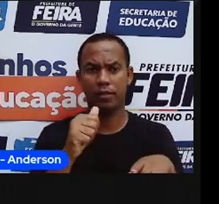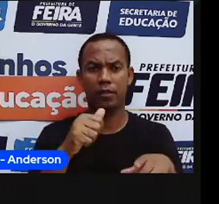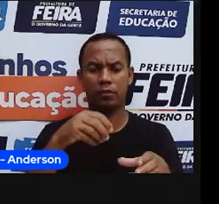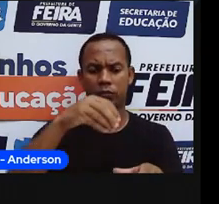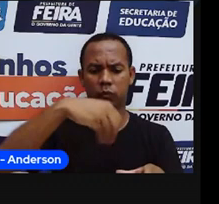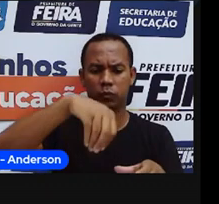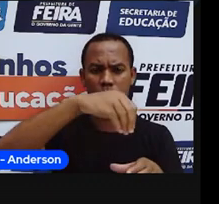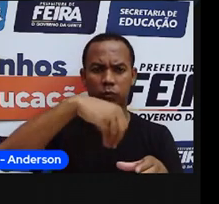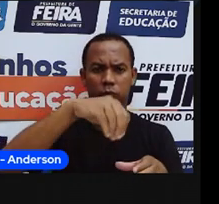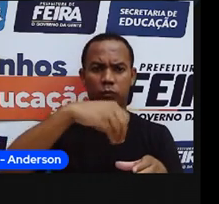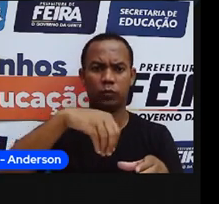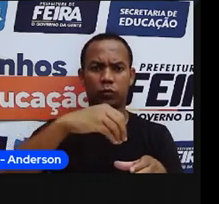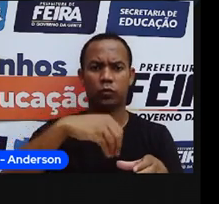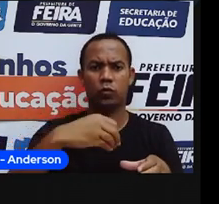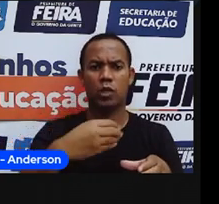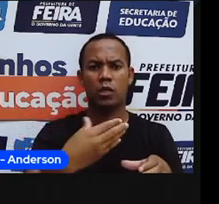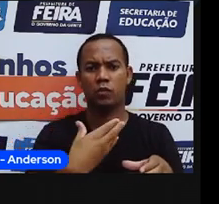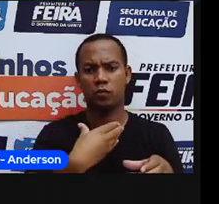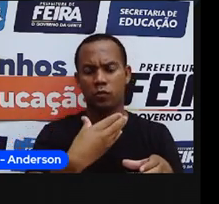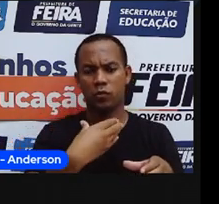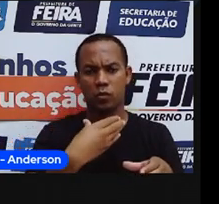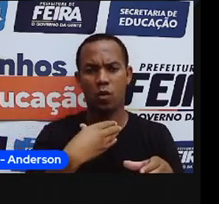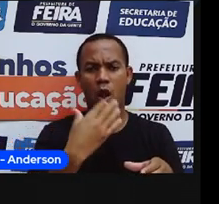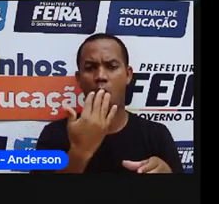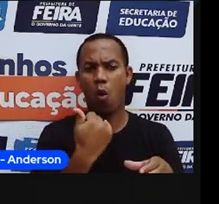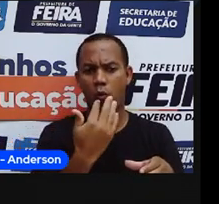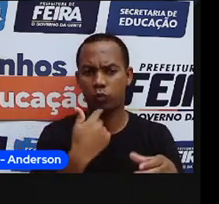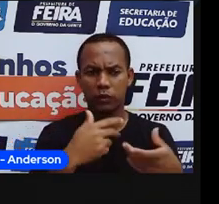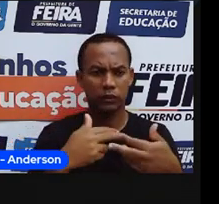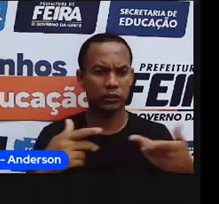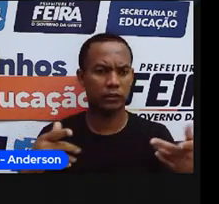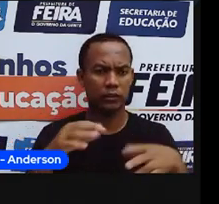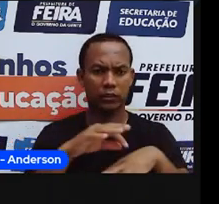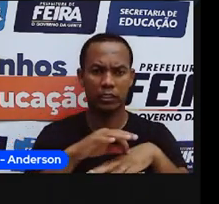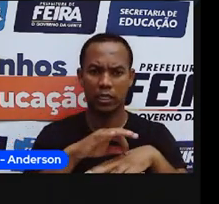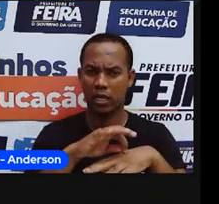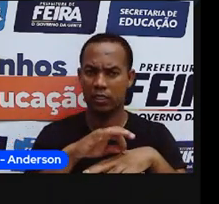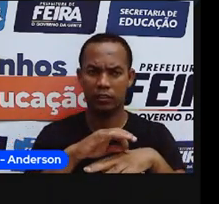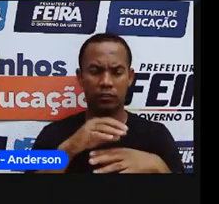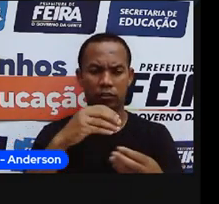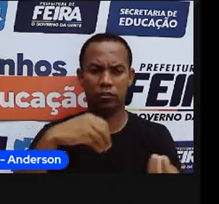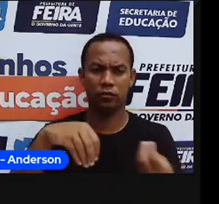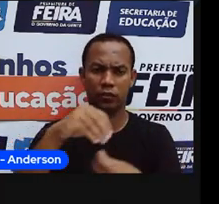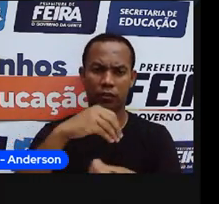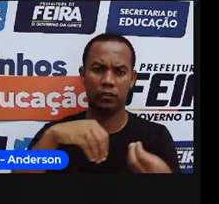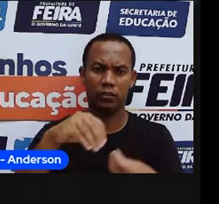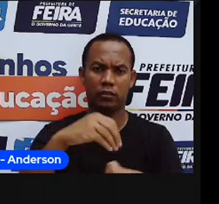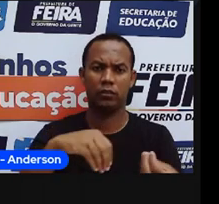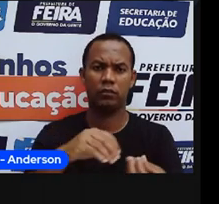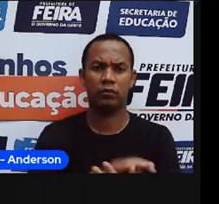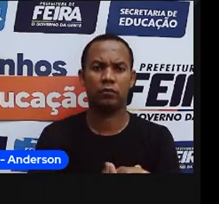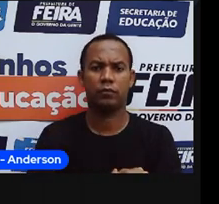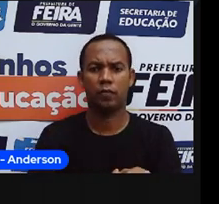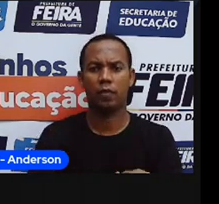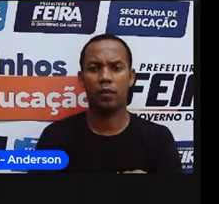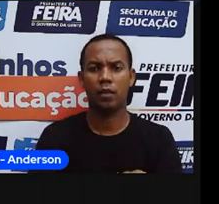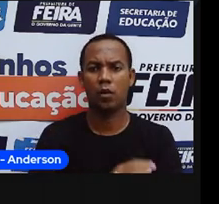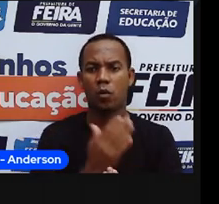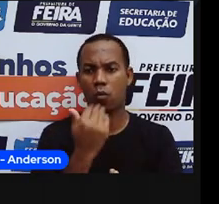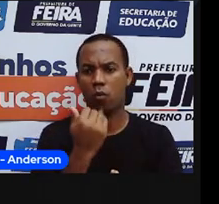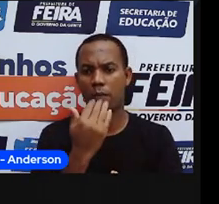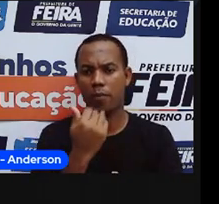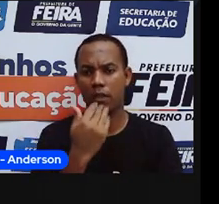com frutas, como caju, legumes e carne. Pronto. Já descobrimos a origem de um dos pratos do nosso almoço,